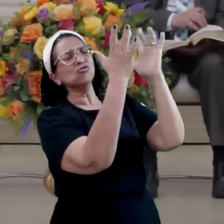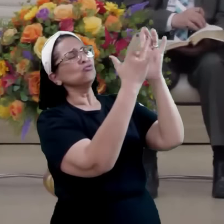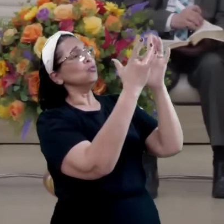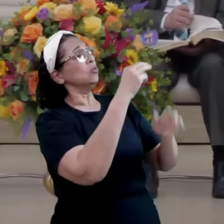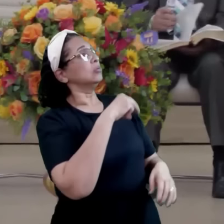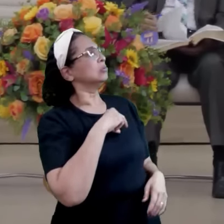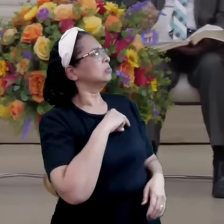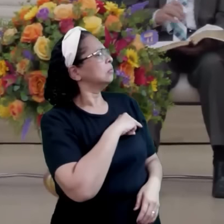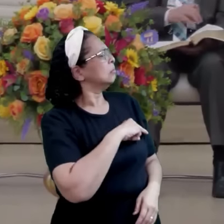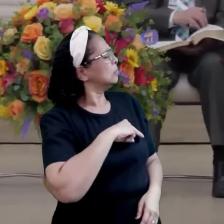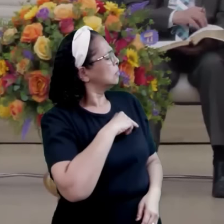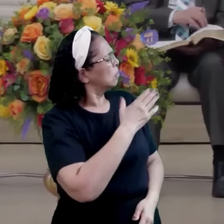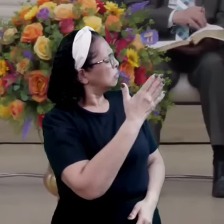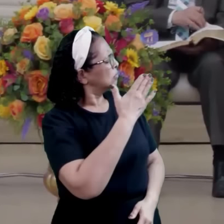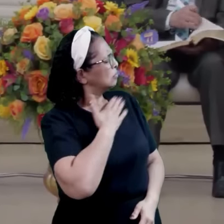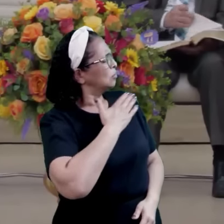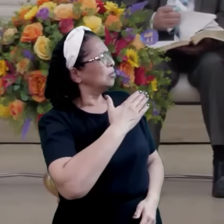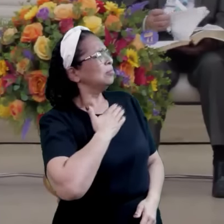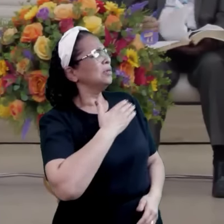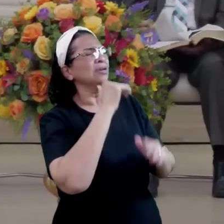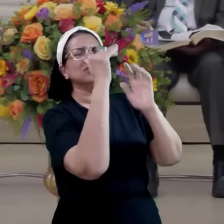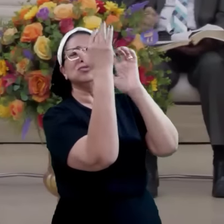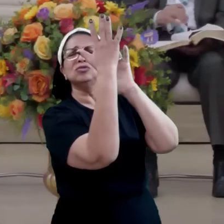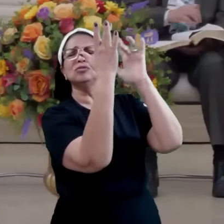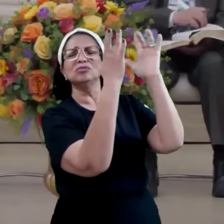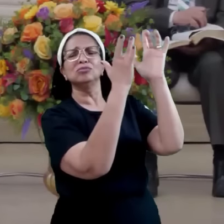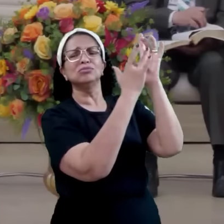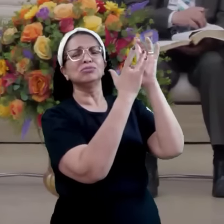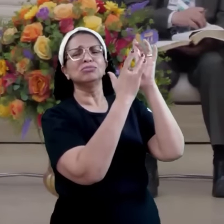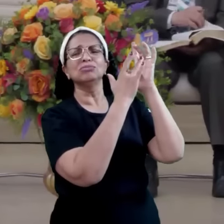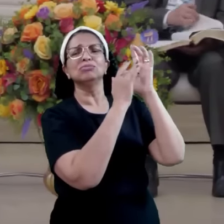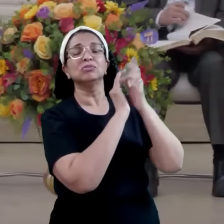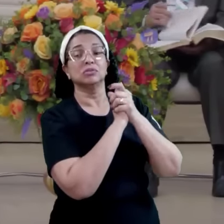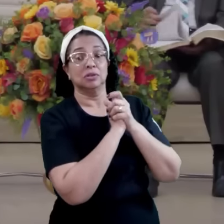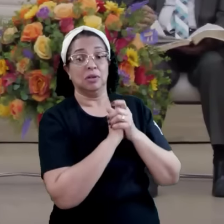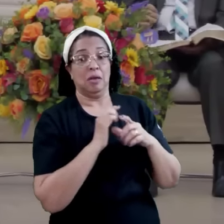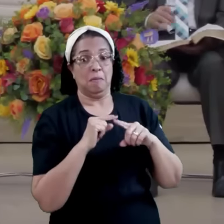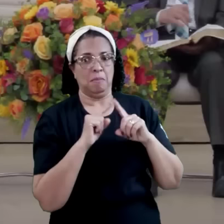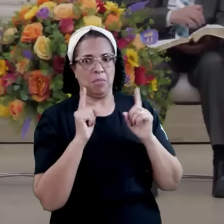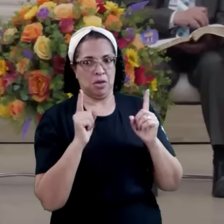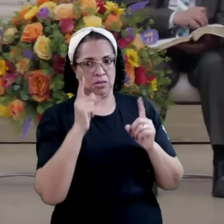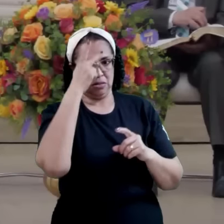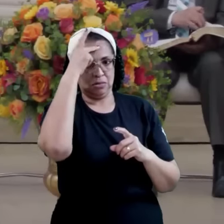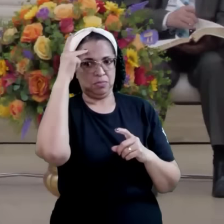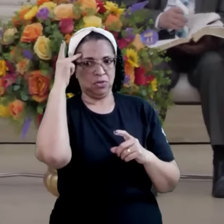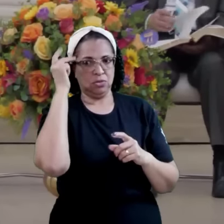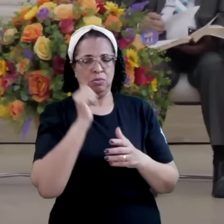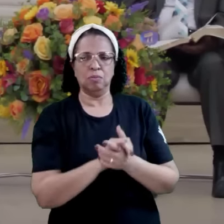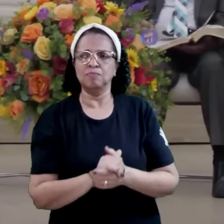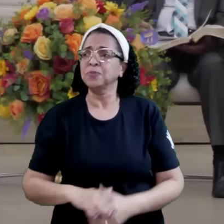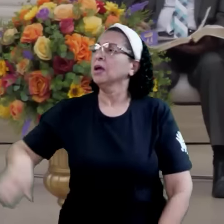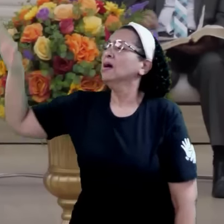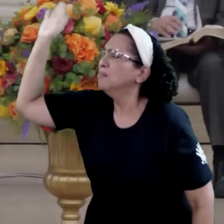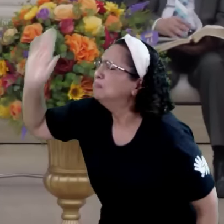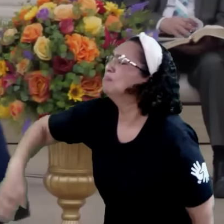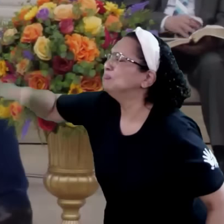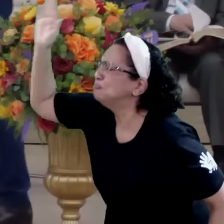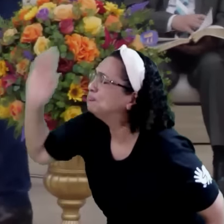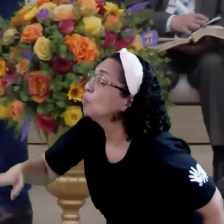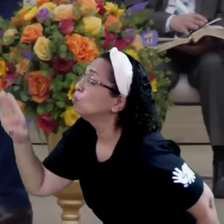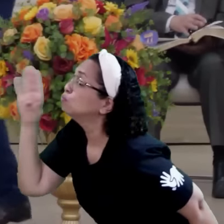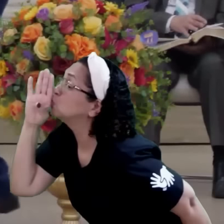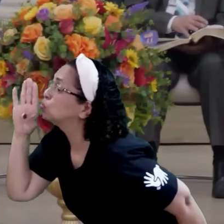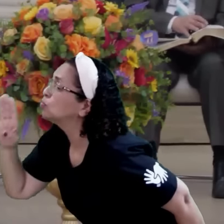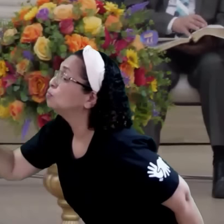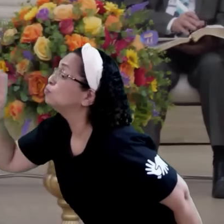mim o texto diz que muitos o repreendia para que ele se calasse vamos desenhar aqui irmão